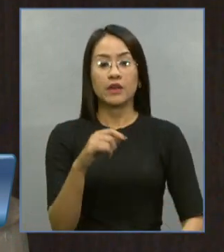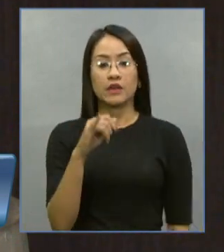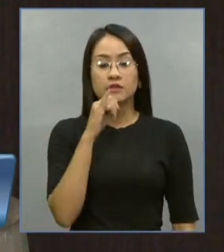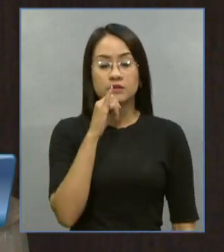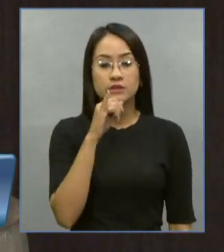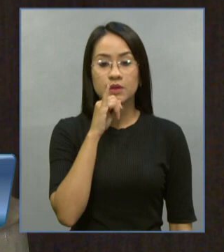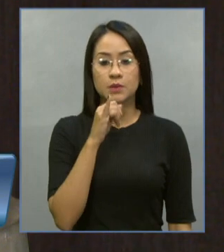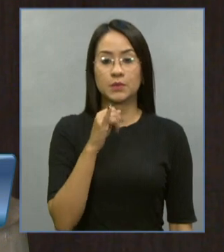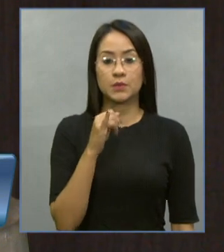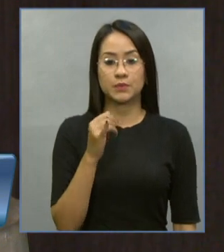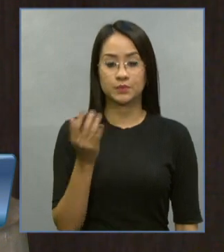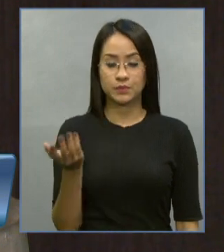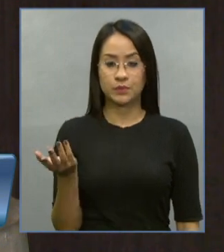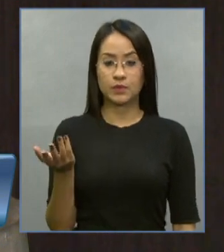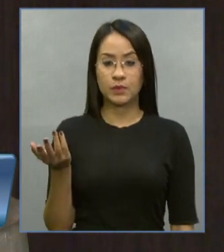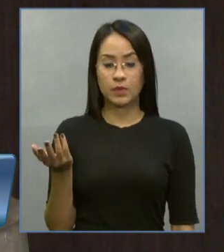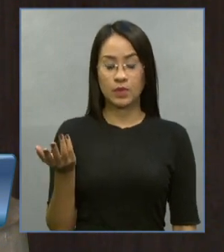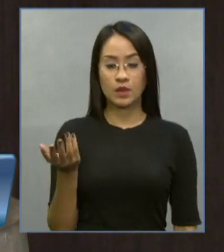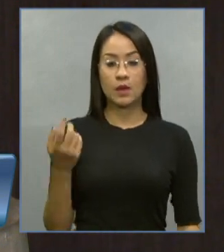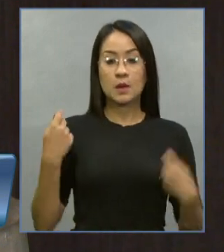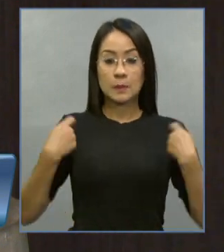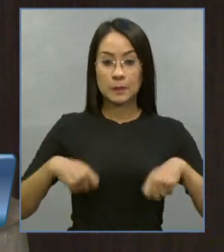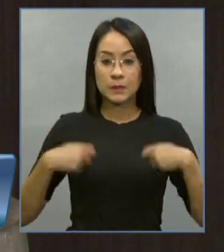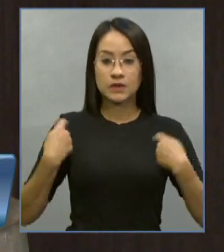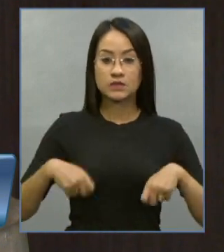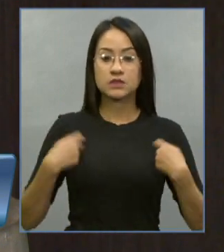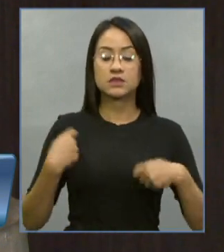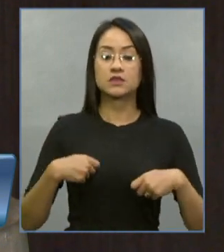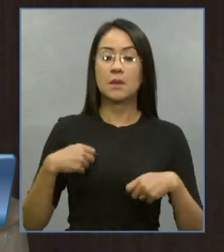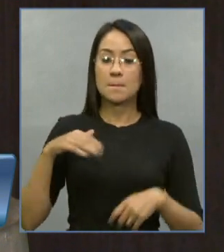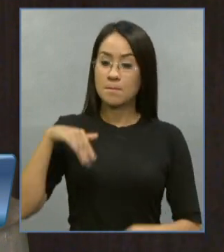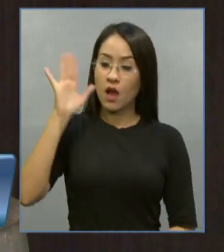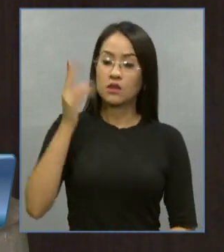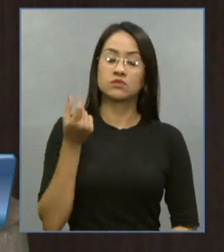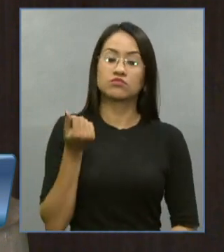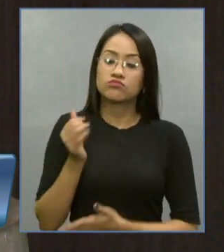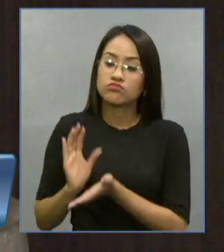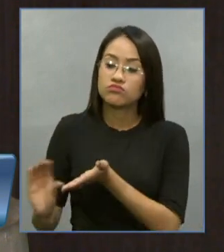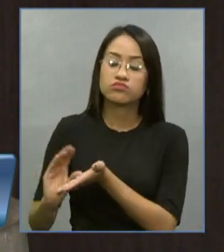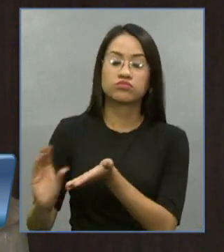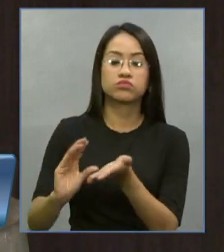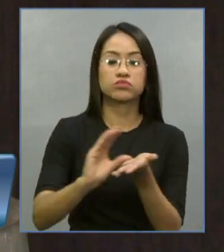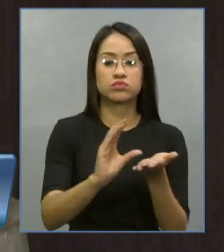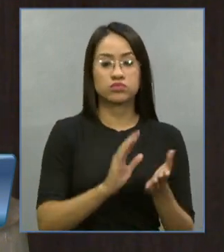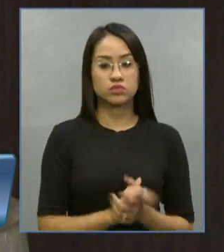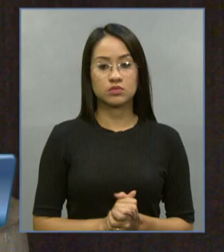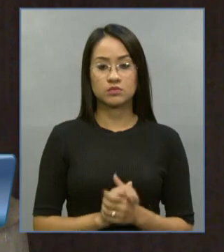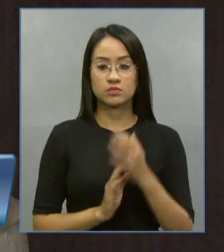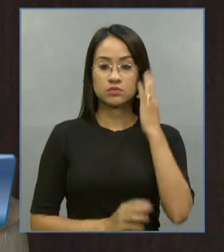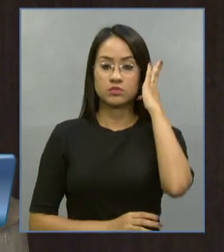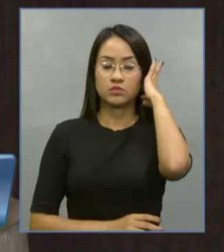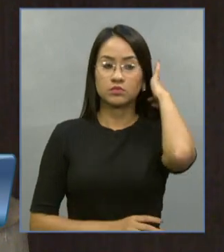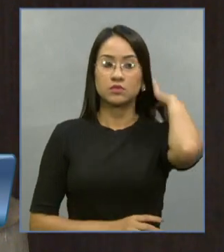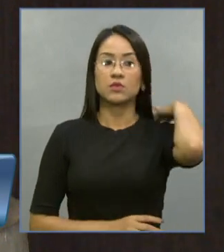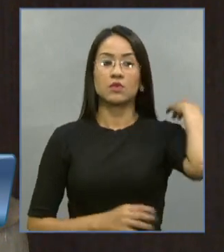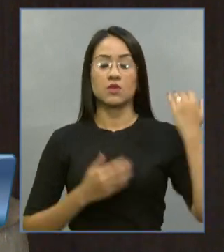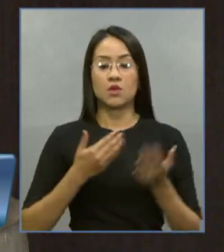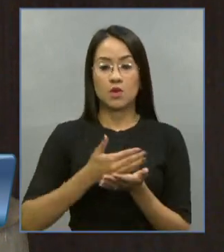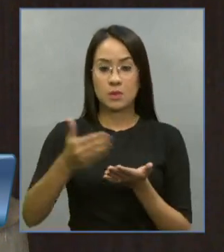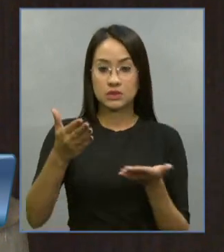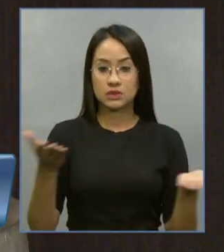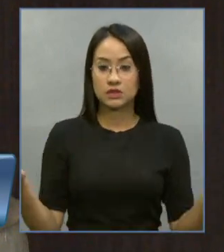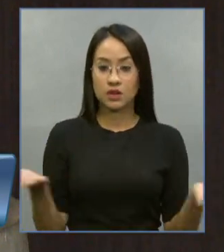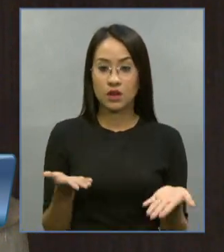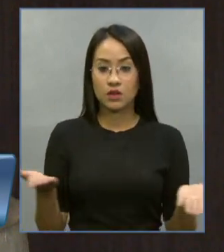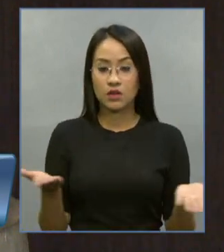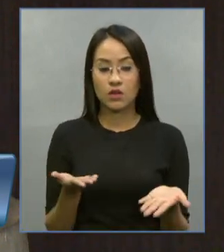público. Né? Daí a necessidade, portanto, de maiores investimentos. Veja, se nós estamos iniciando agora uma etapa em que